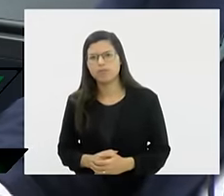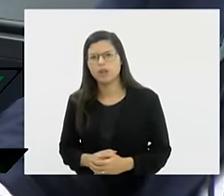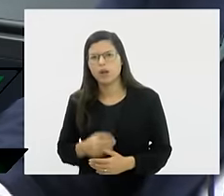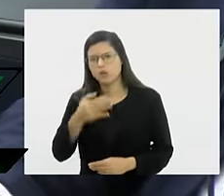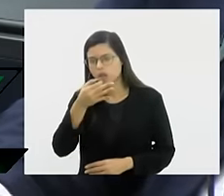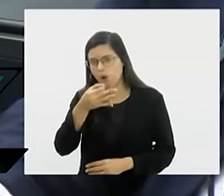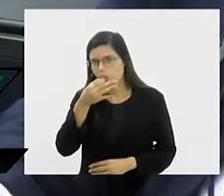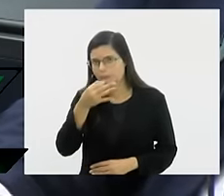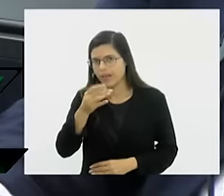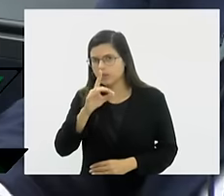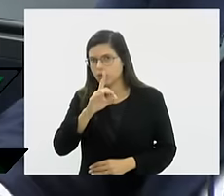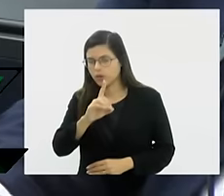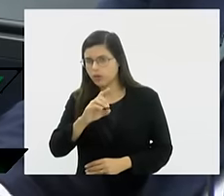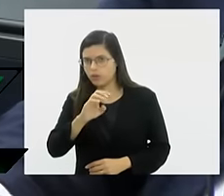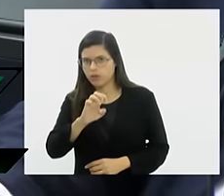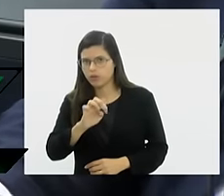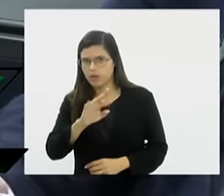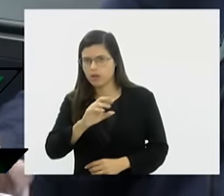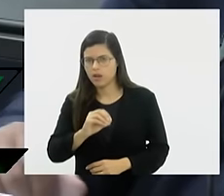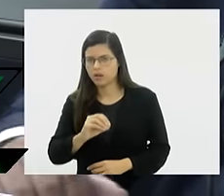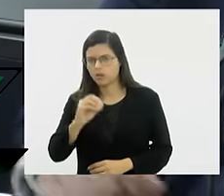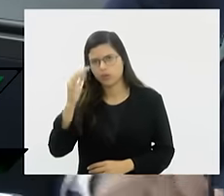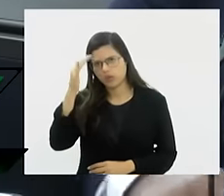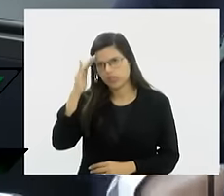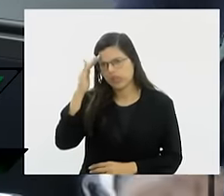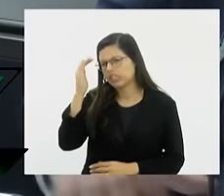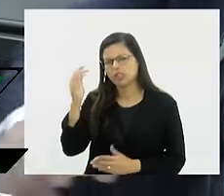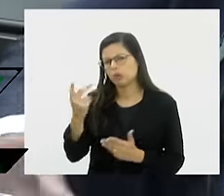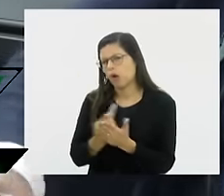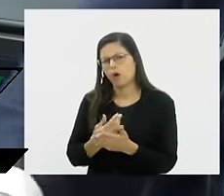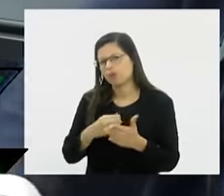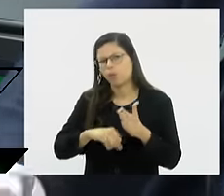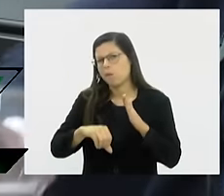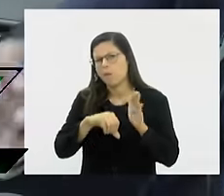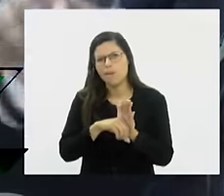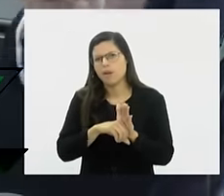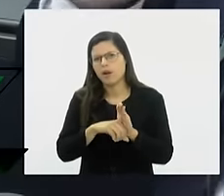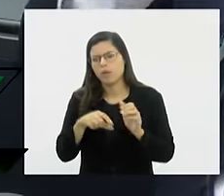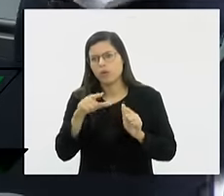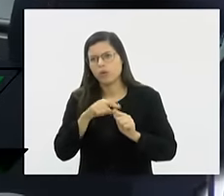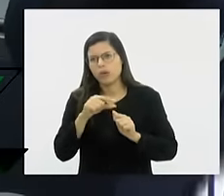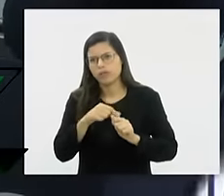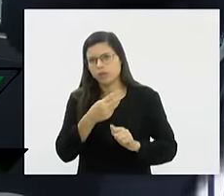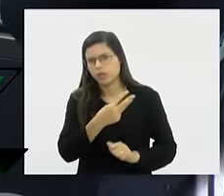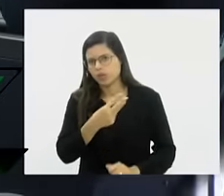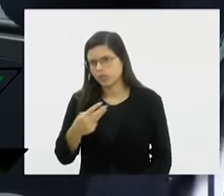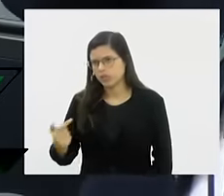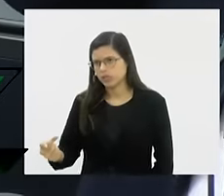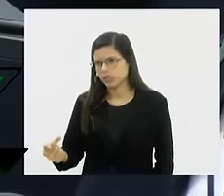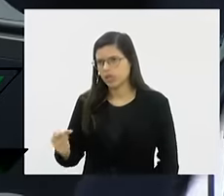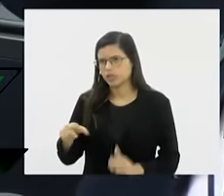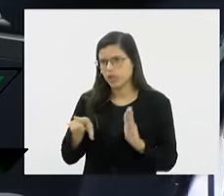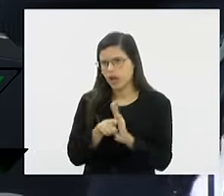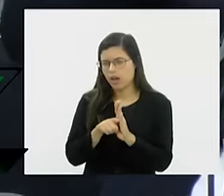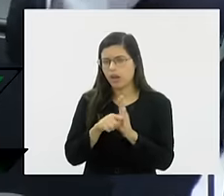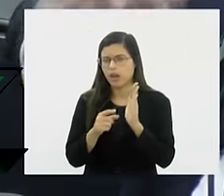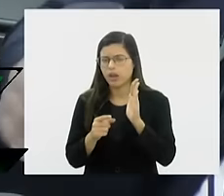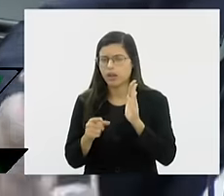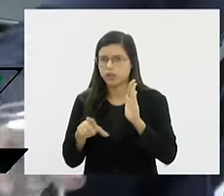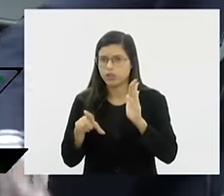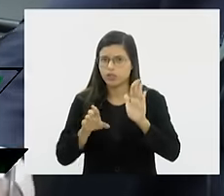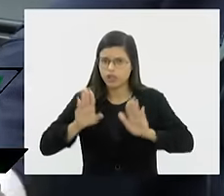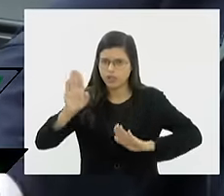sobre os quais os argumentos o Detro entende que não incorreu no crime previsto no artigo 337 da Lei de Licitações e